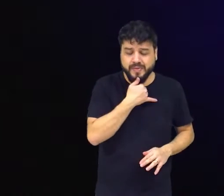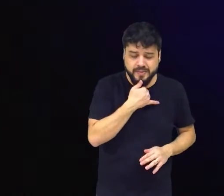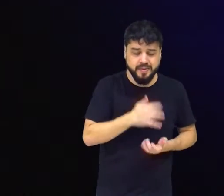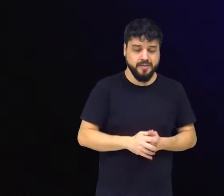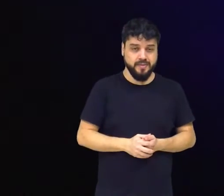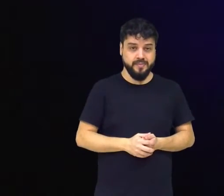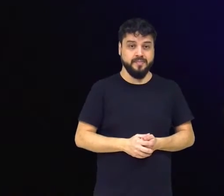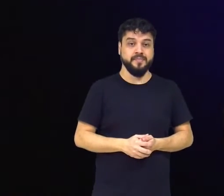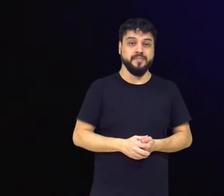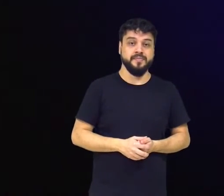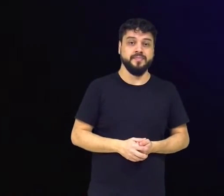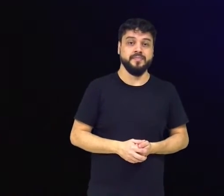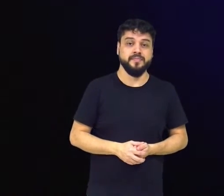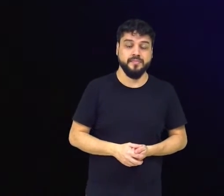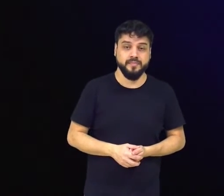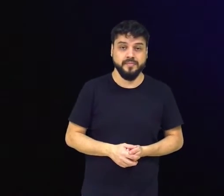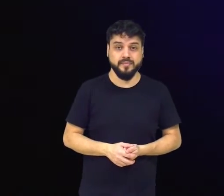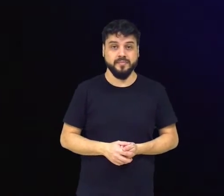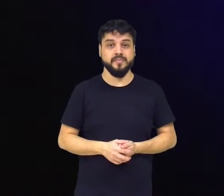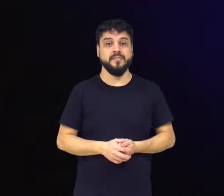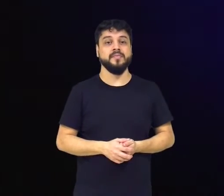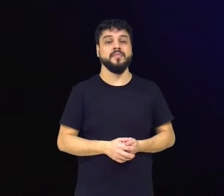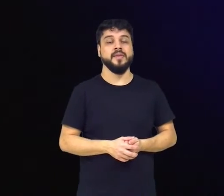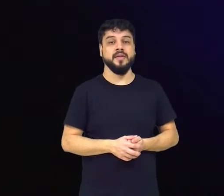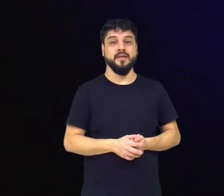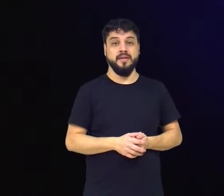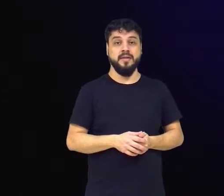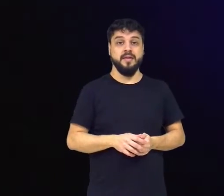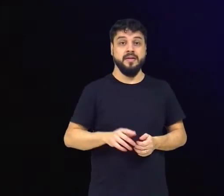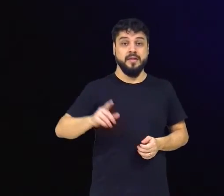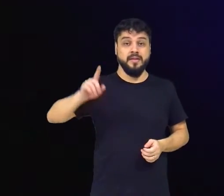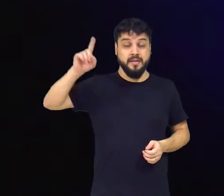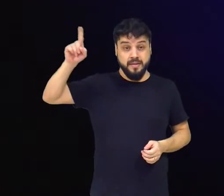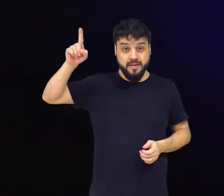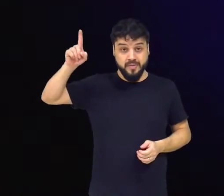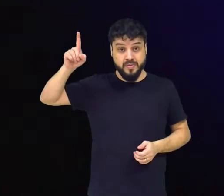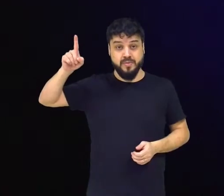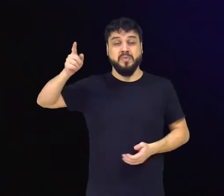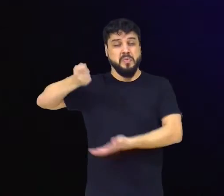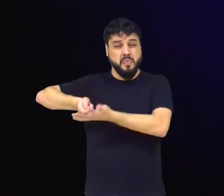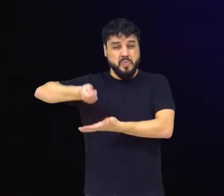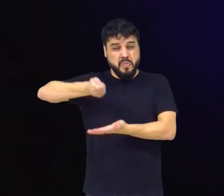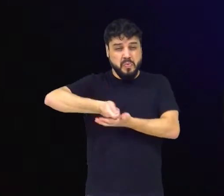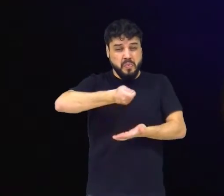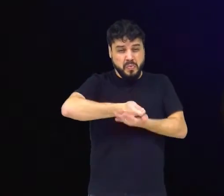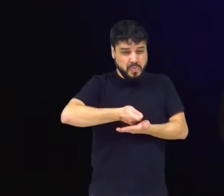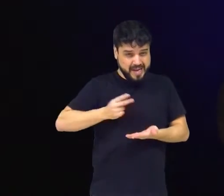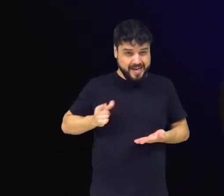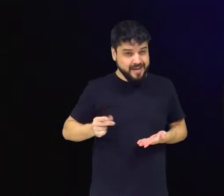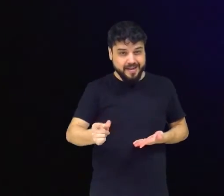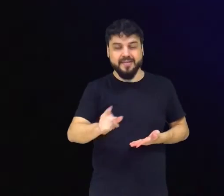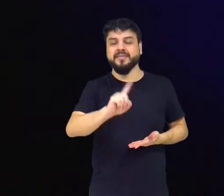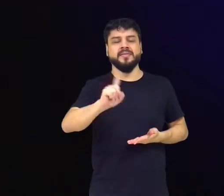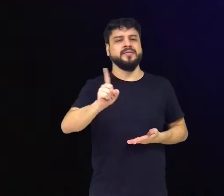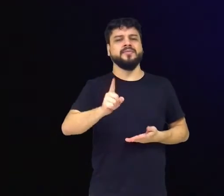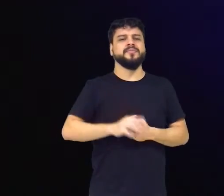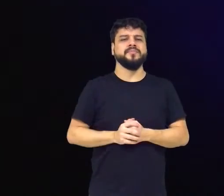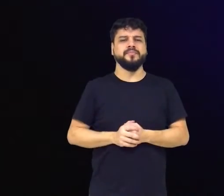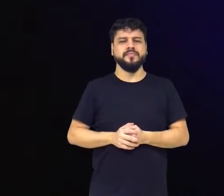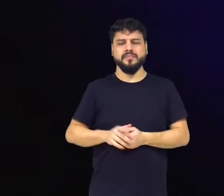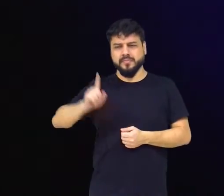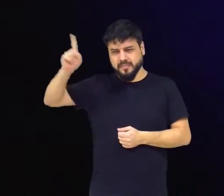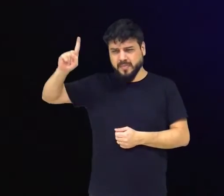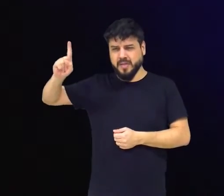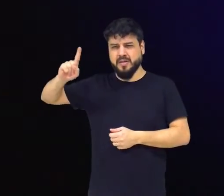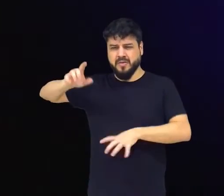26 e 31 a 33. A vingança de Deus não é eterna. A ira do Senhor não se estende perpetuamente sobre os seus